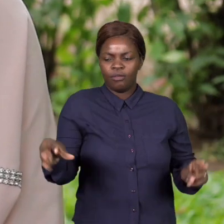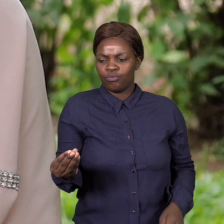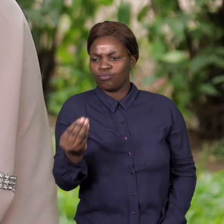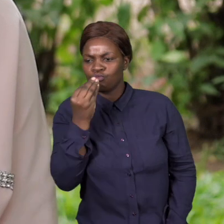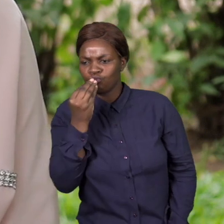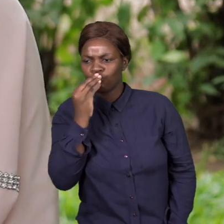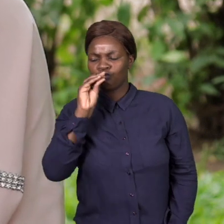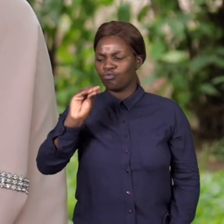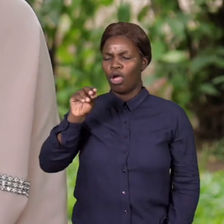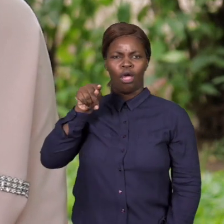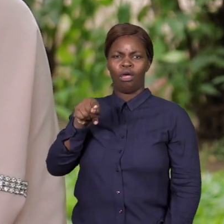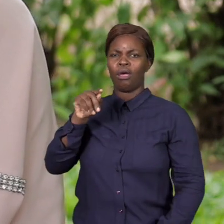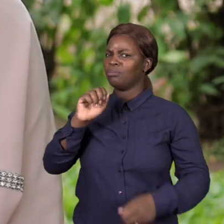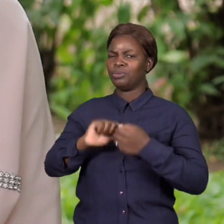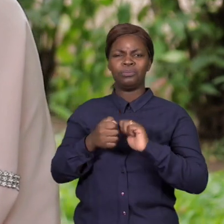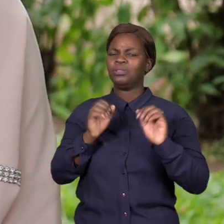Há pessoas que têm medo.